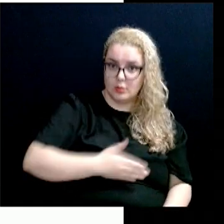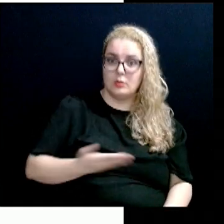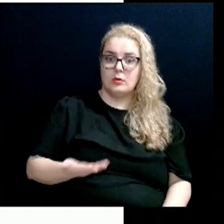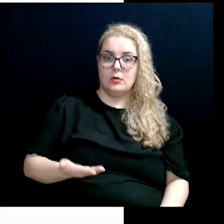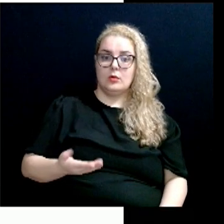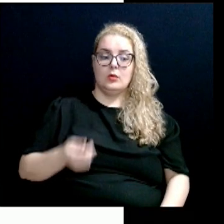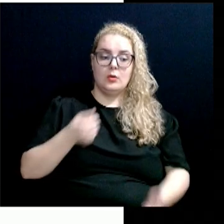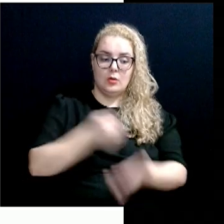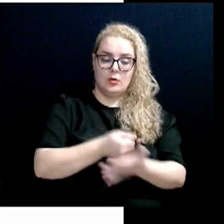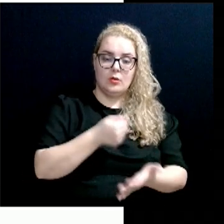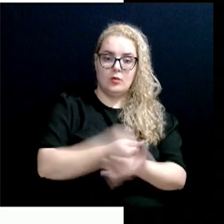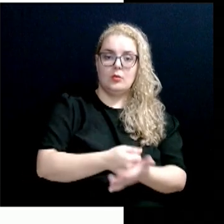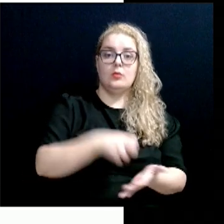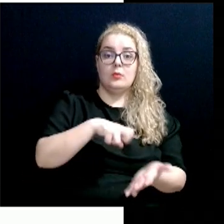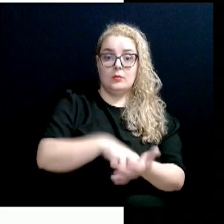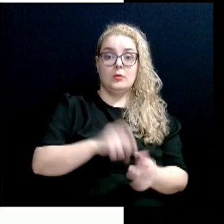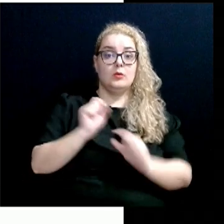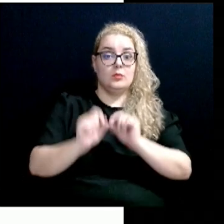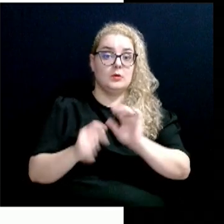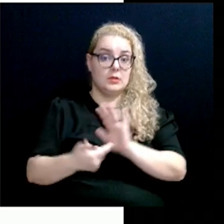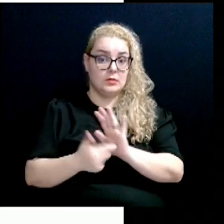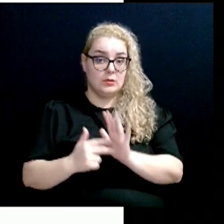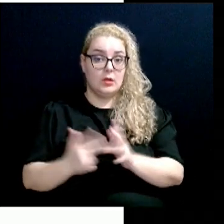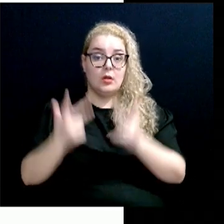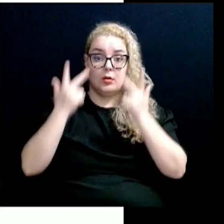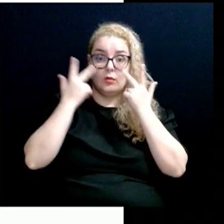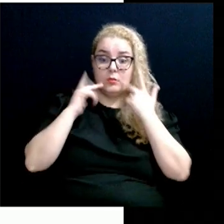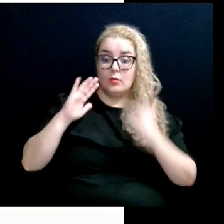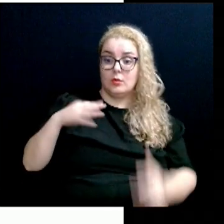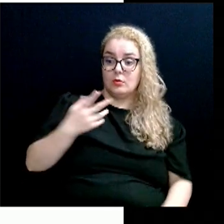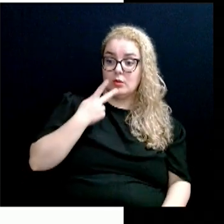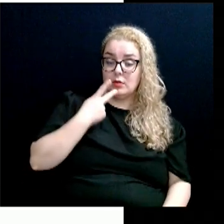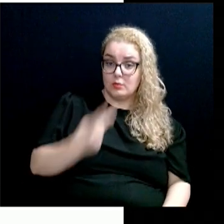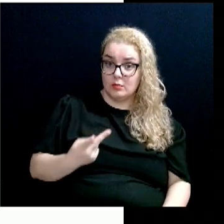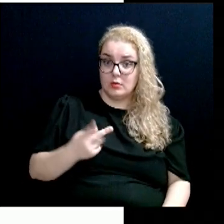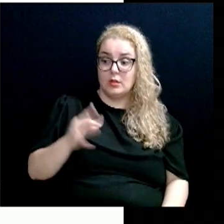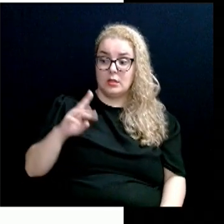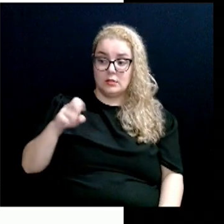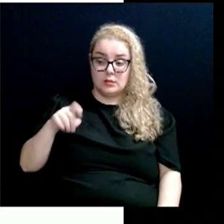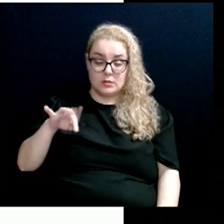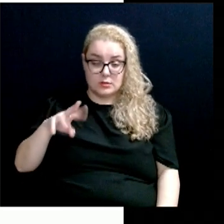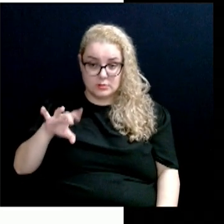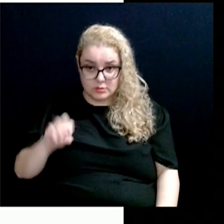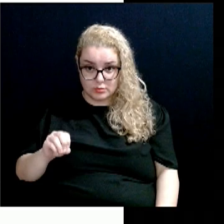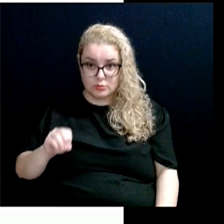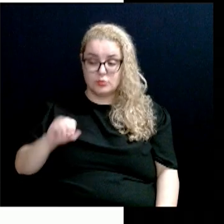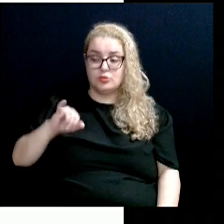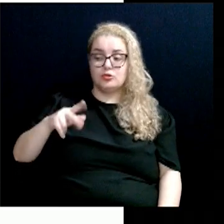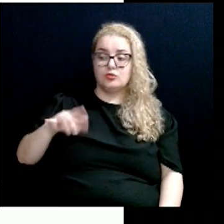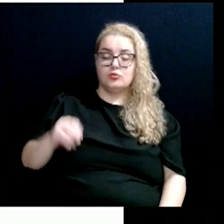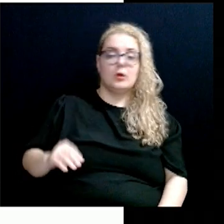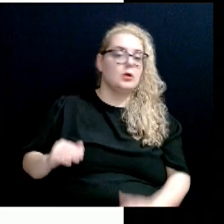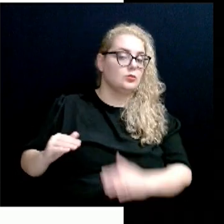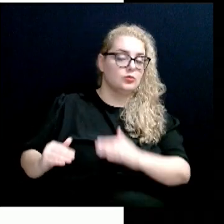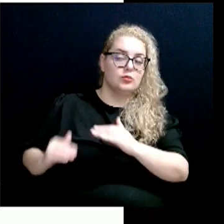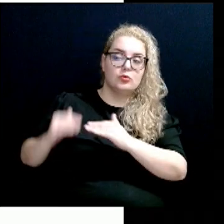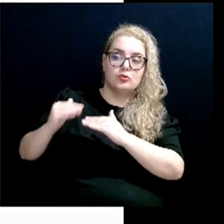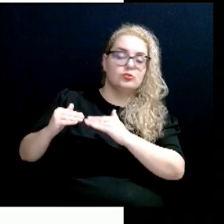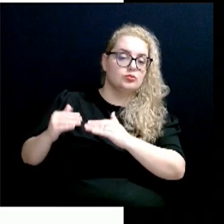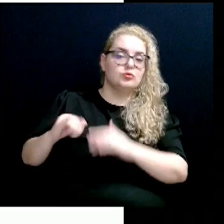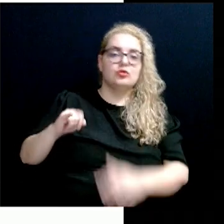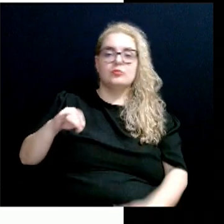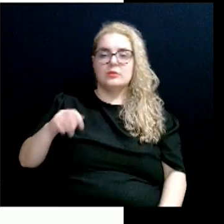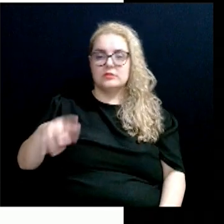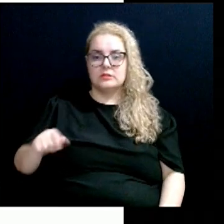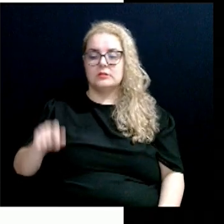ou seja, geralmente quando a gente fala em trânsito em julgado, quer dizer, em última instância, essa pessoa foi julgada, já teve